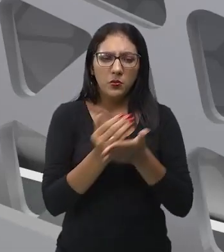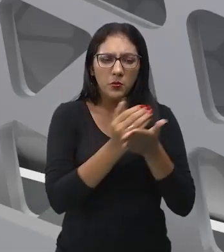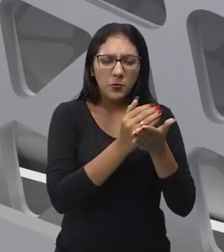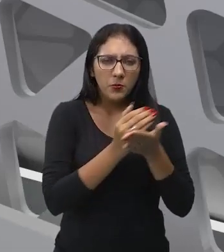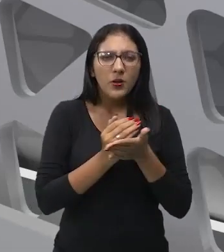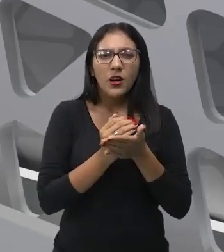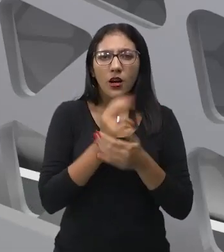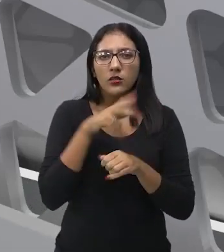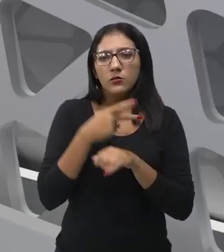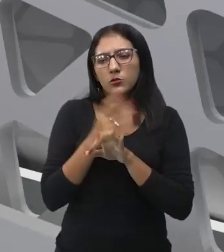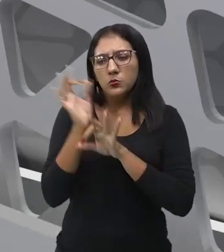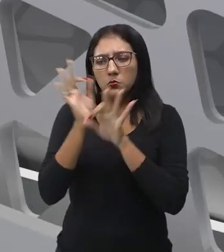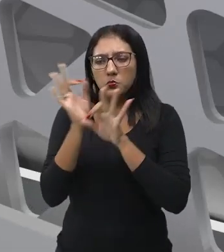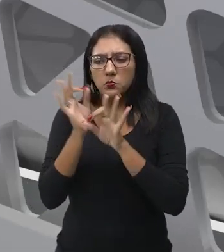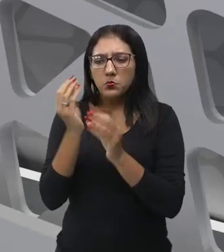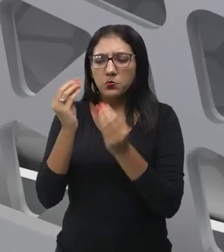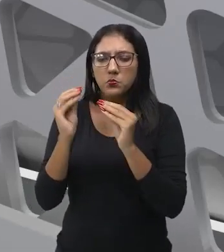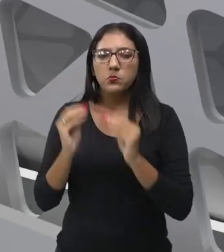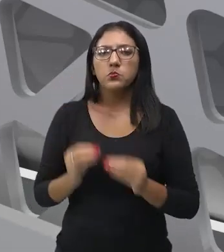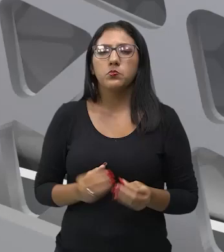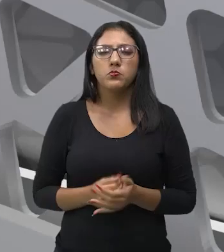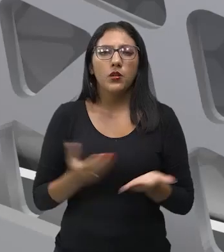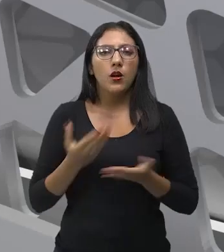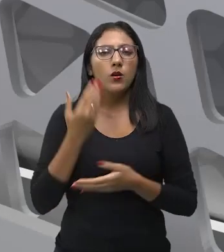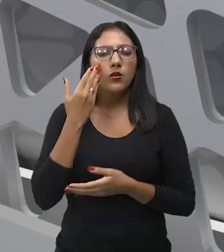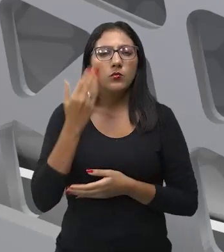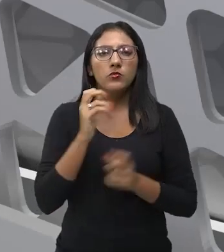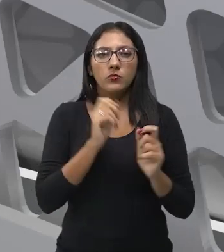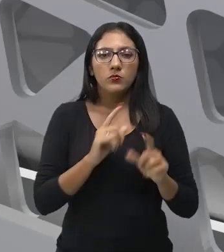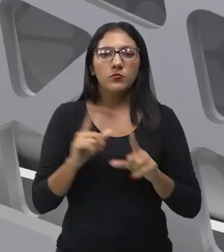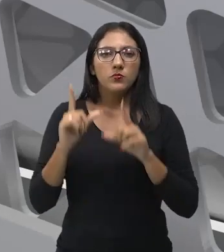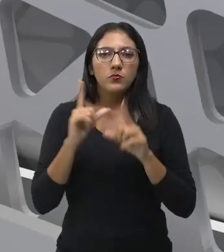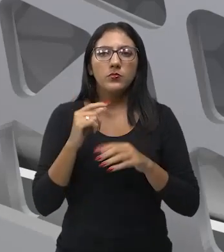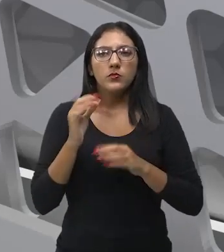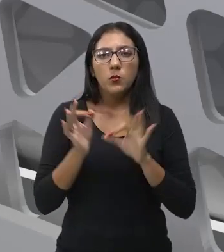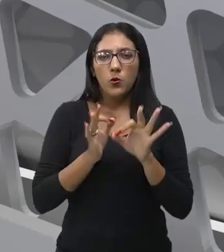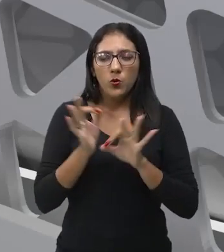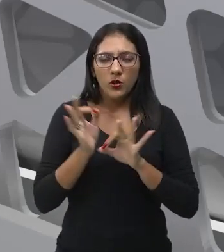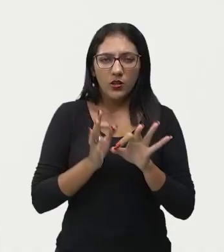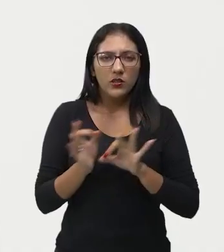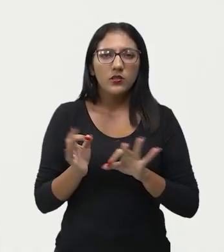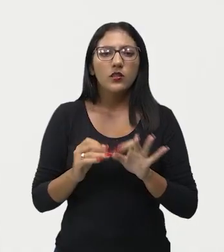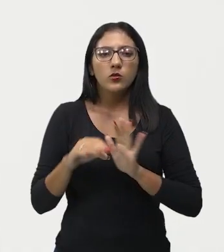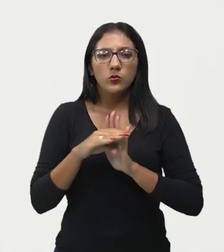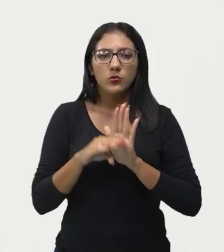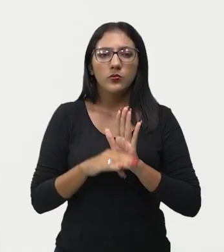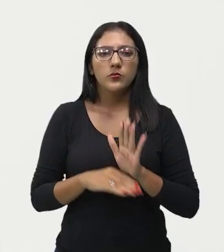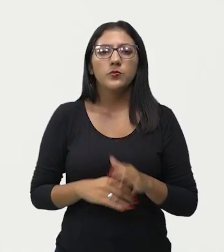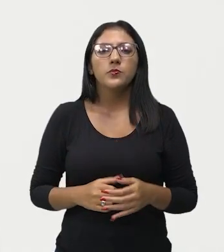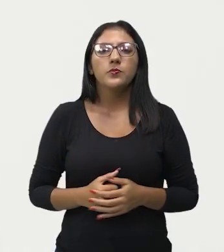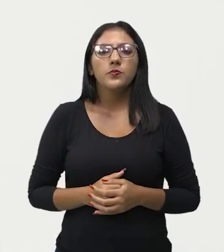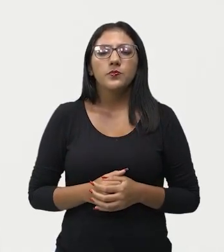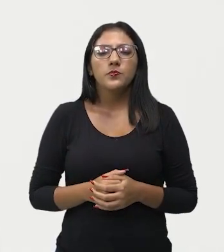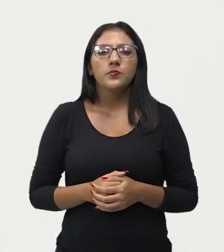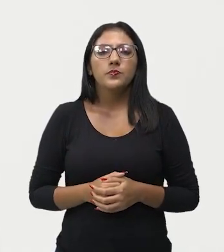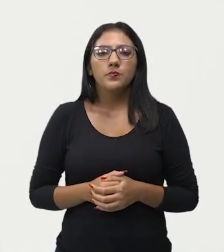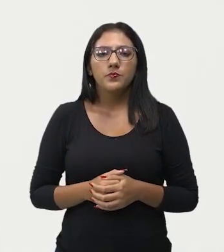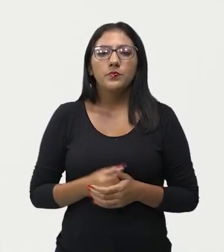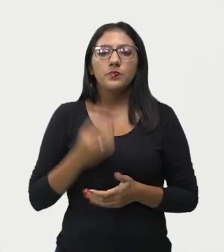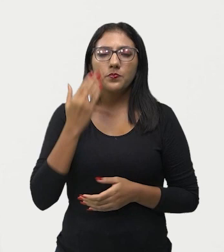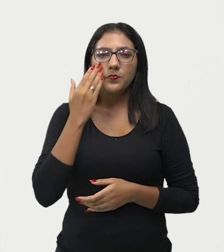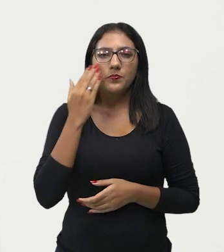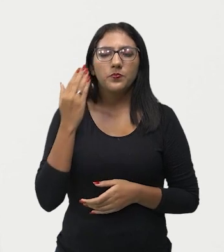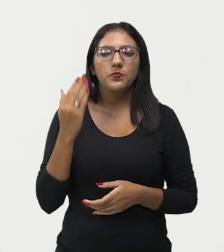devemos organizá-los, tá legal? Acompanhe comigo na tela o desenvolvimento ainda sobre esse tema.